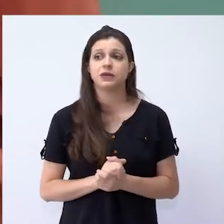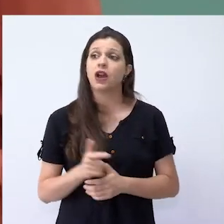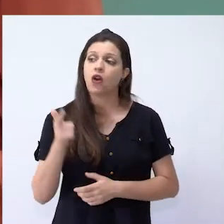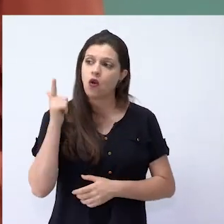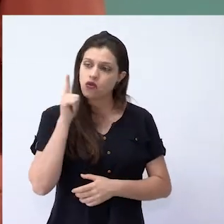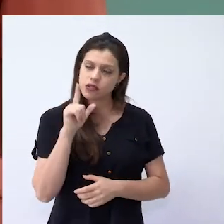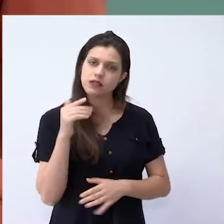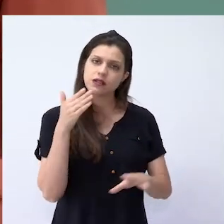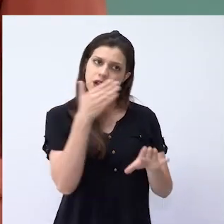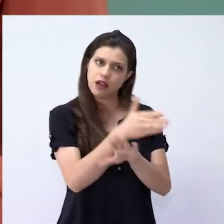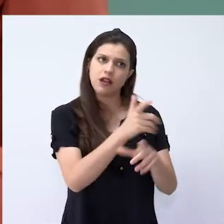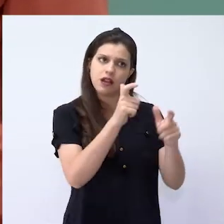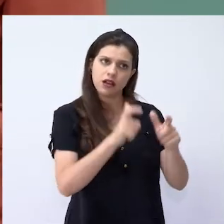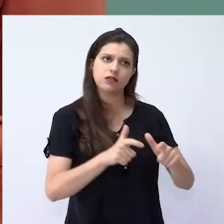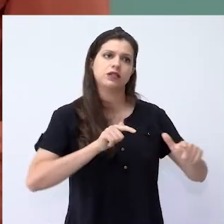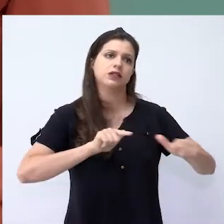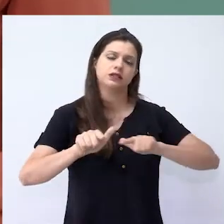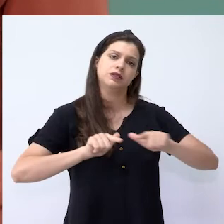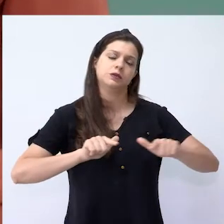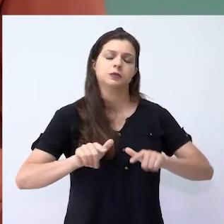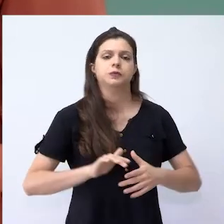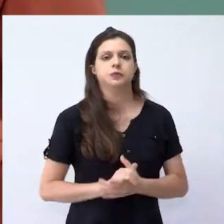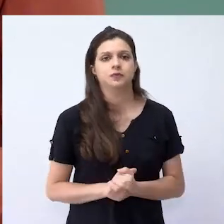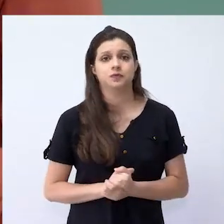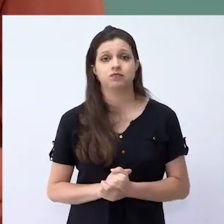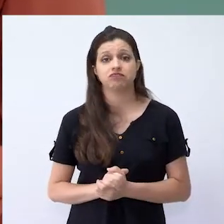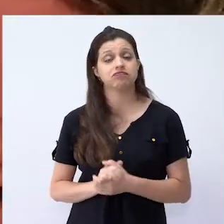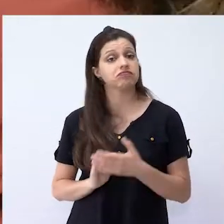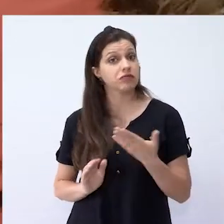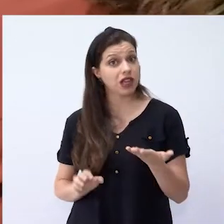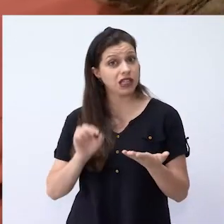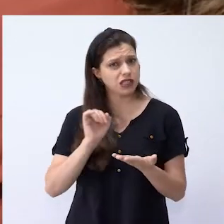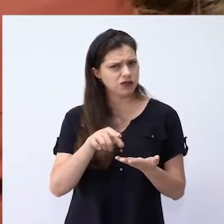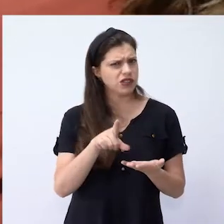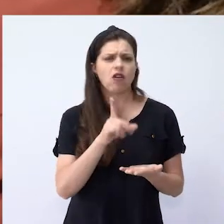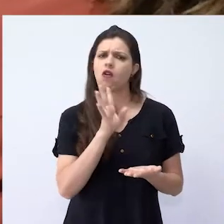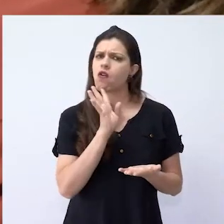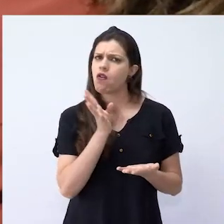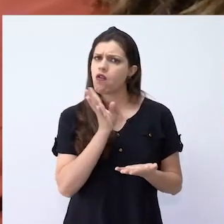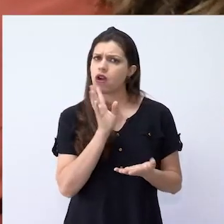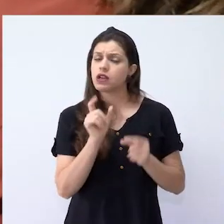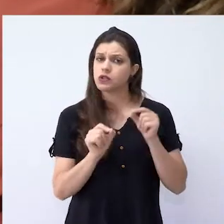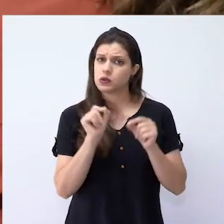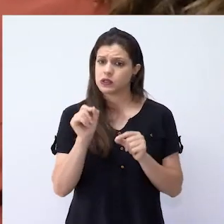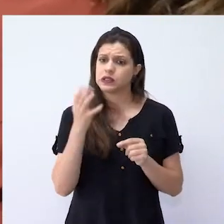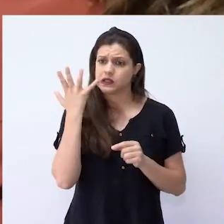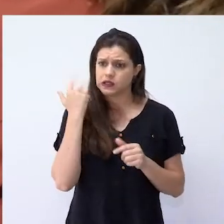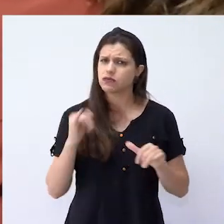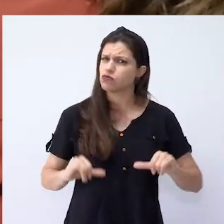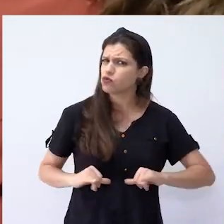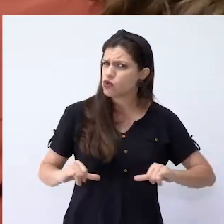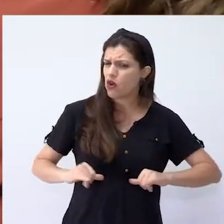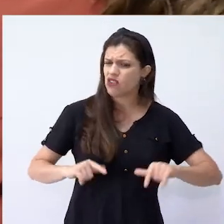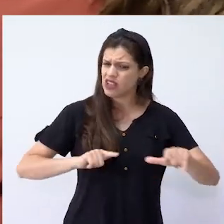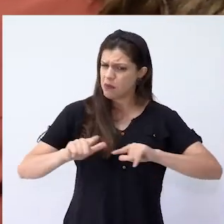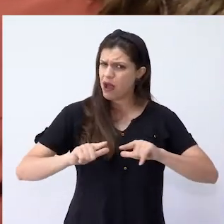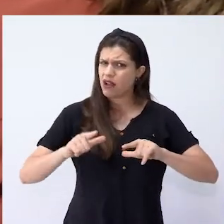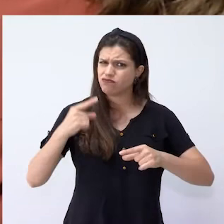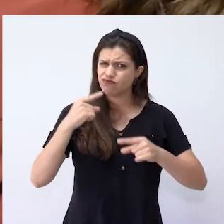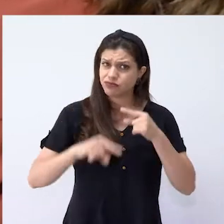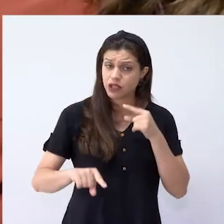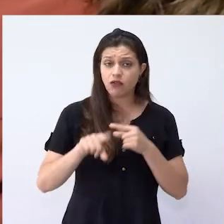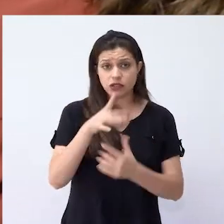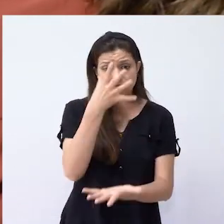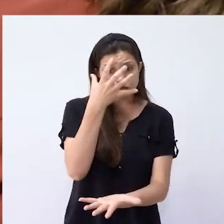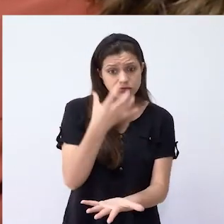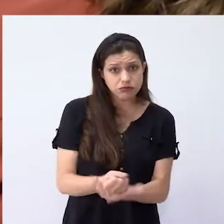bloco, como para que a gente possa atuar nesses ilícitos que são reportados a nós. Pois é, se você tem conhecimento de alguma situação